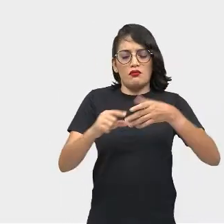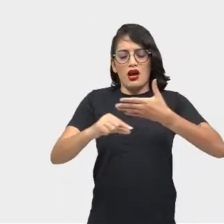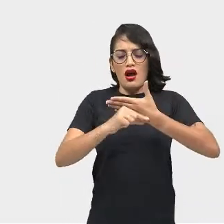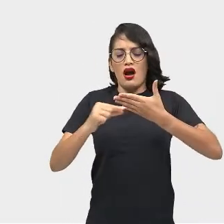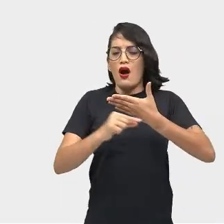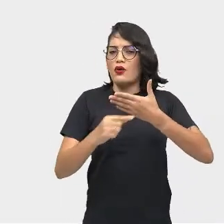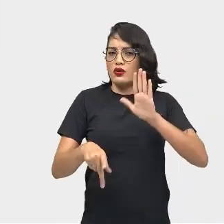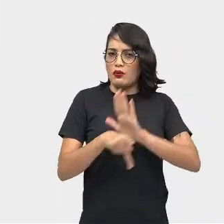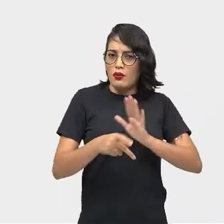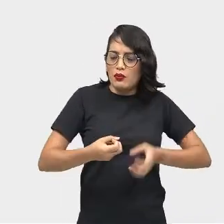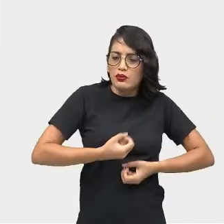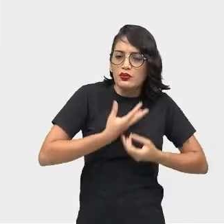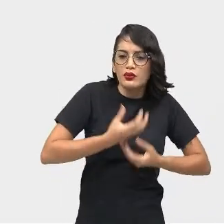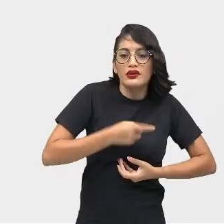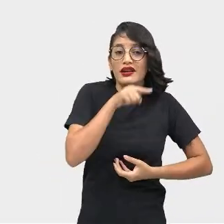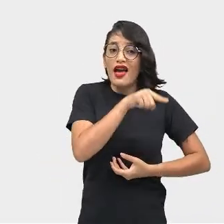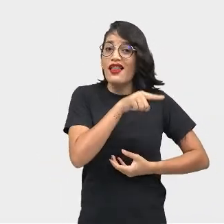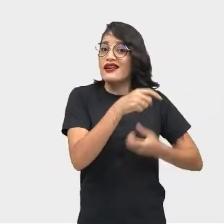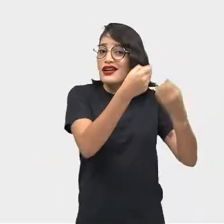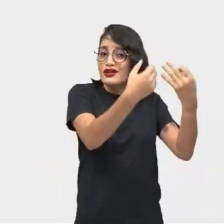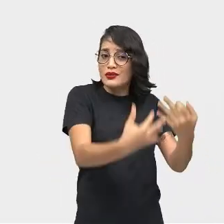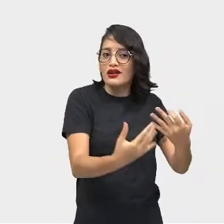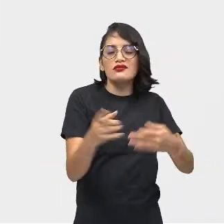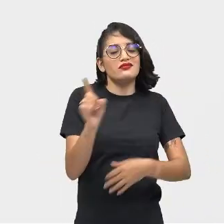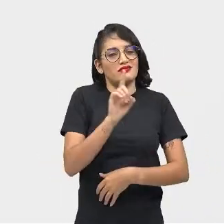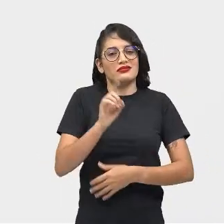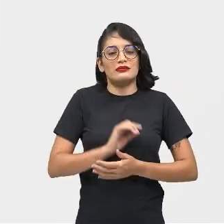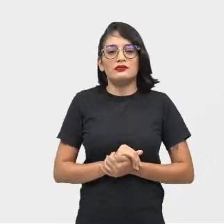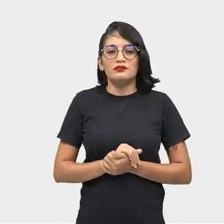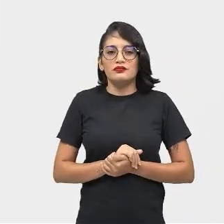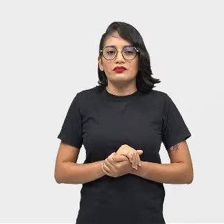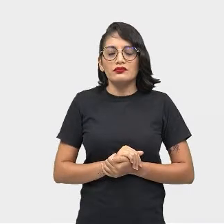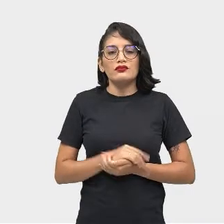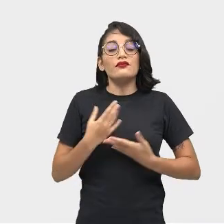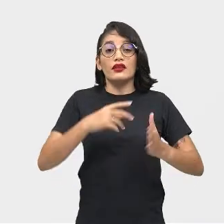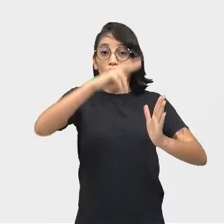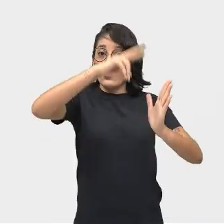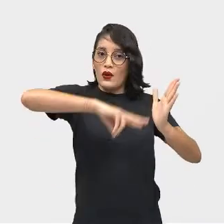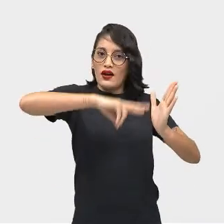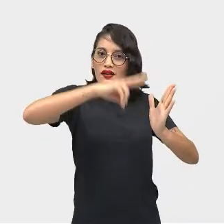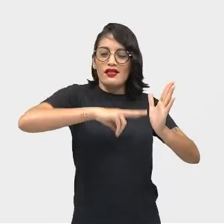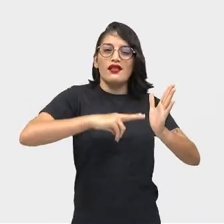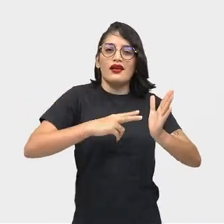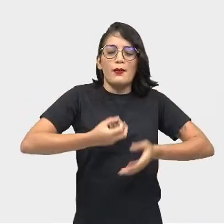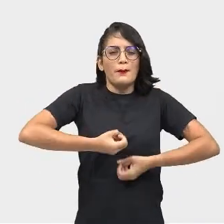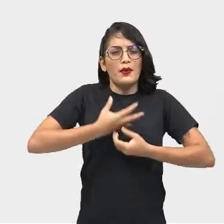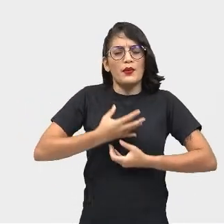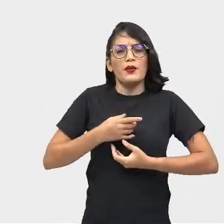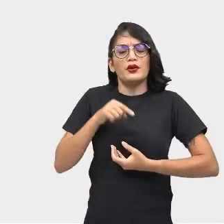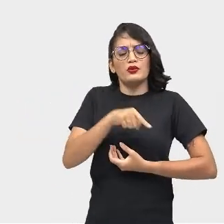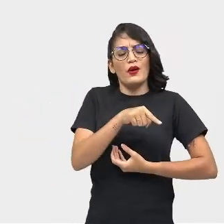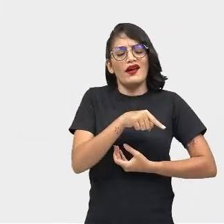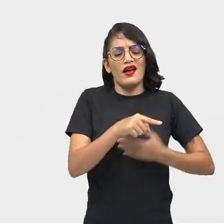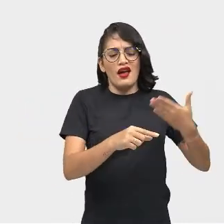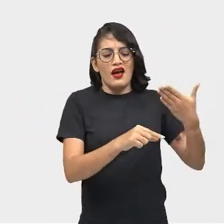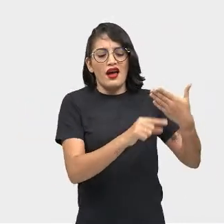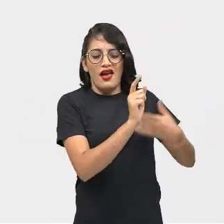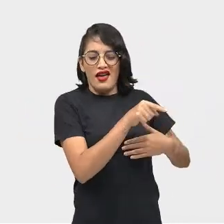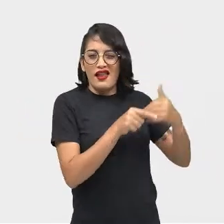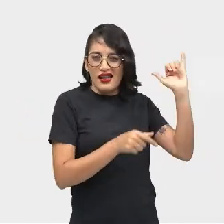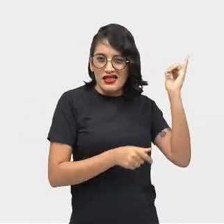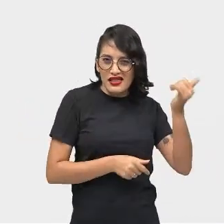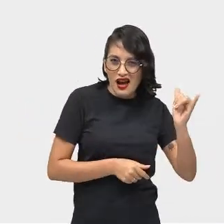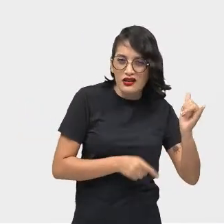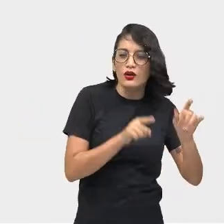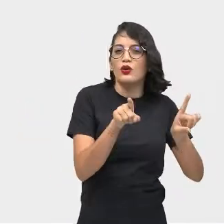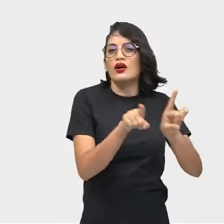do poema quis dizer isso ou aquilo. Olha que interessante. Ao lermos o poema, nós não vamos dizer que a narradora, nós não